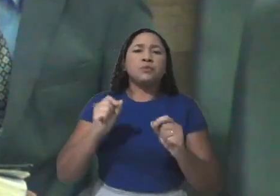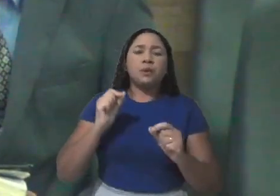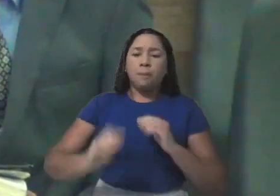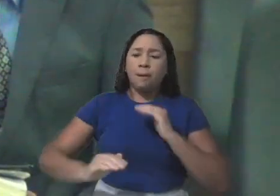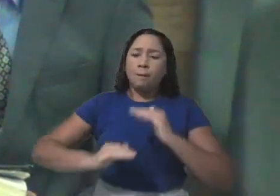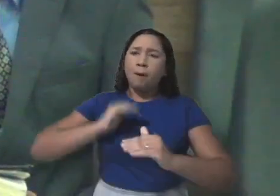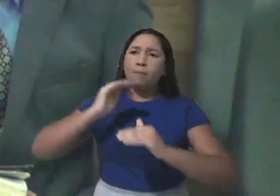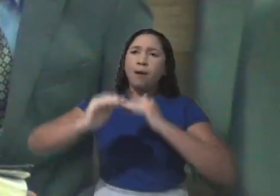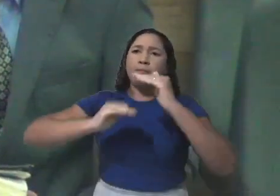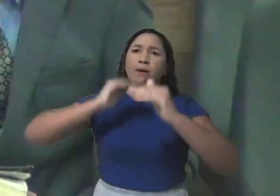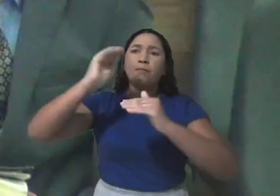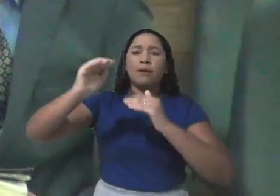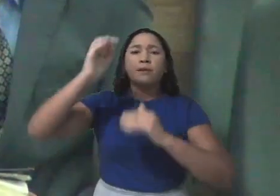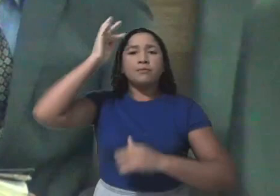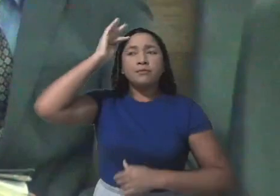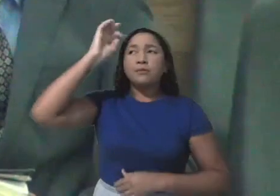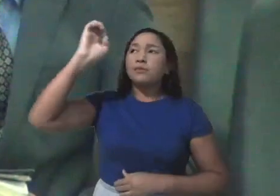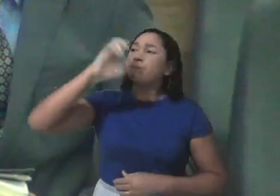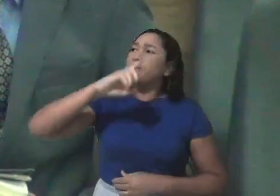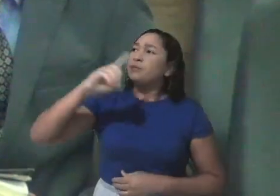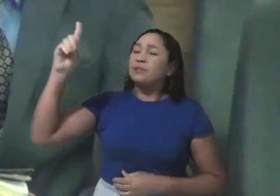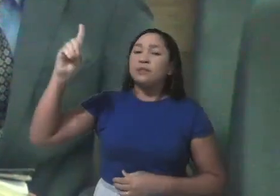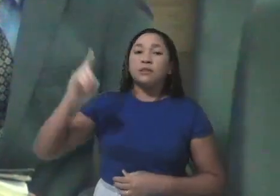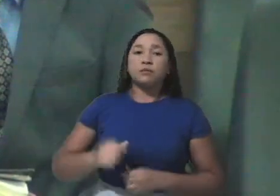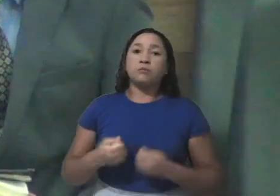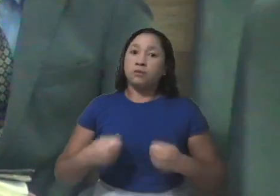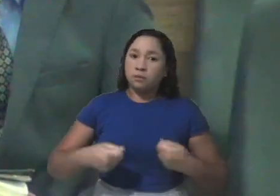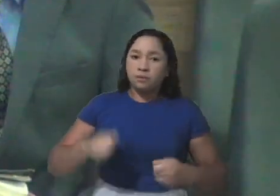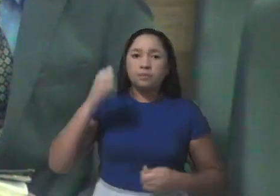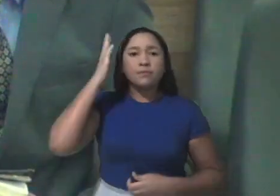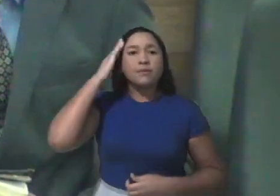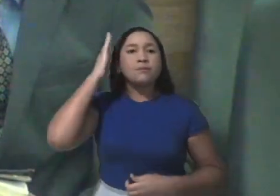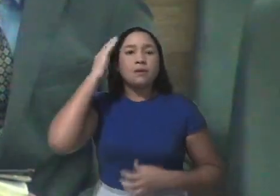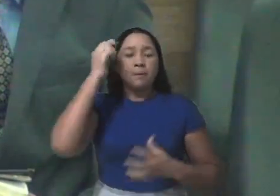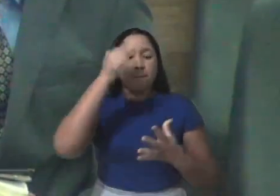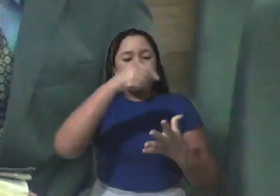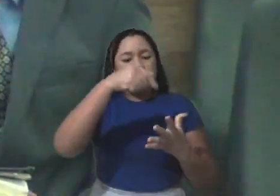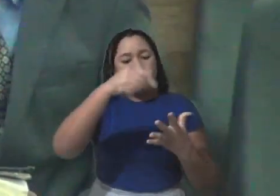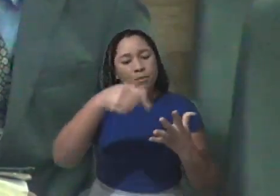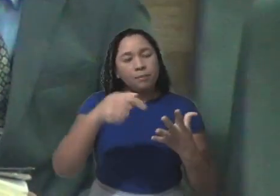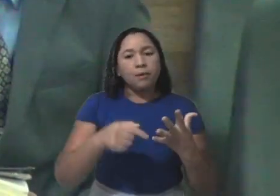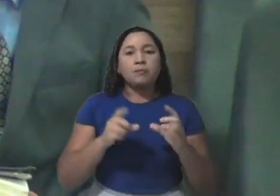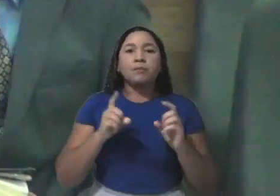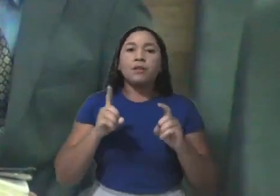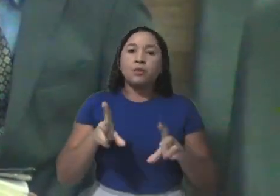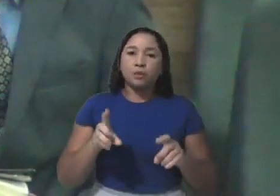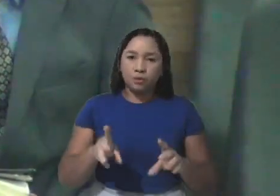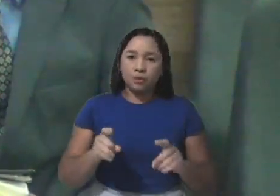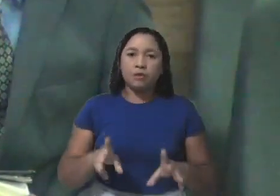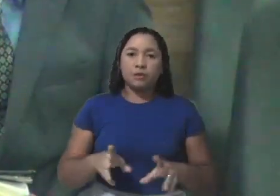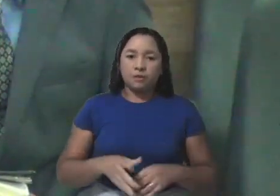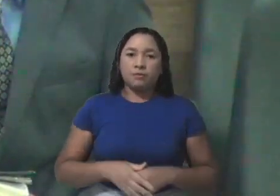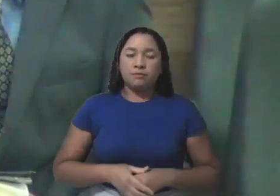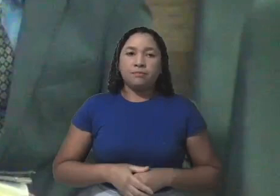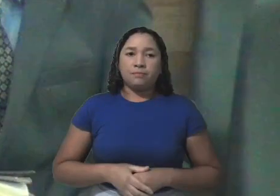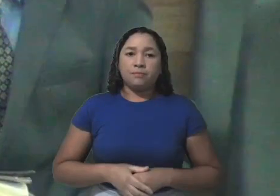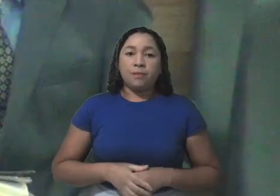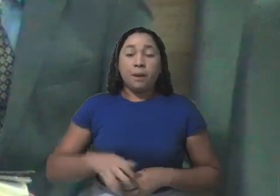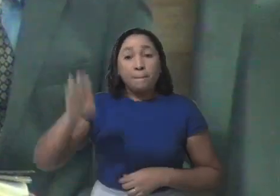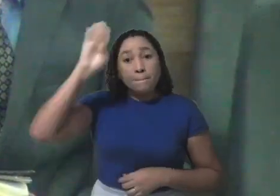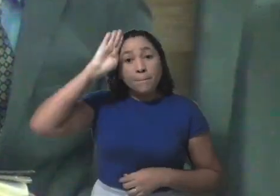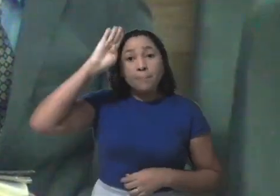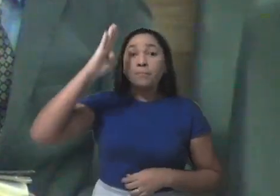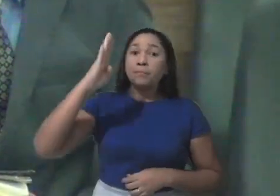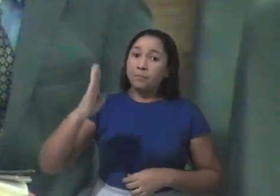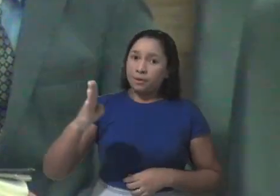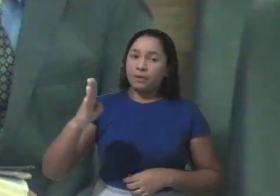Deus, sabermos de todas essas doutrinas, inclusive da doutrina da ressurreição dos mortos e da doutrina